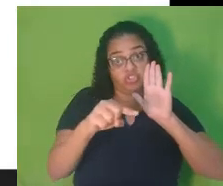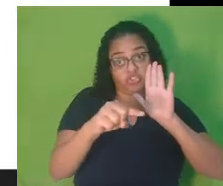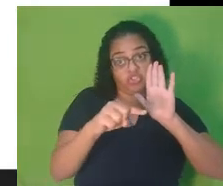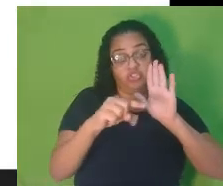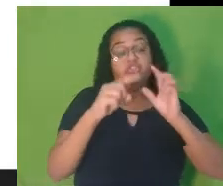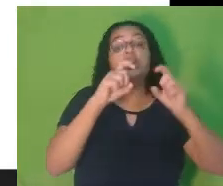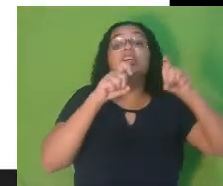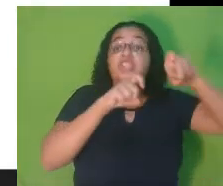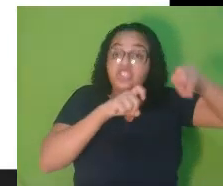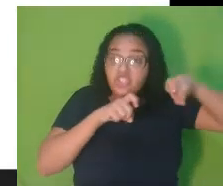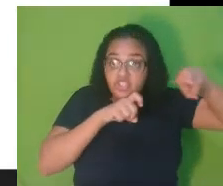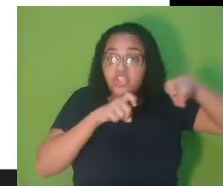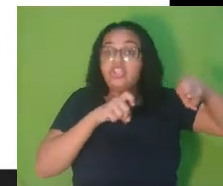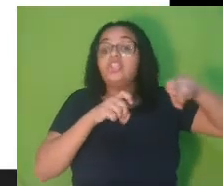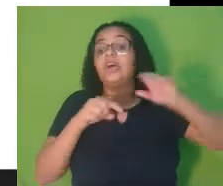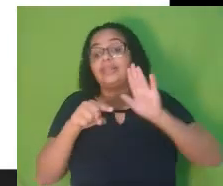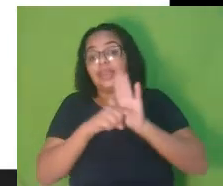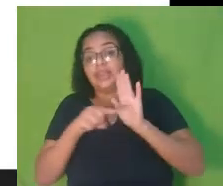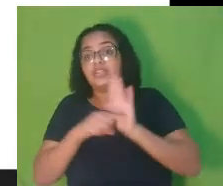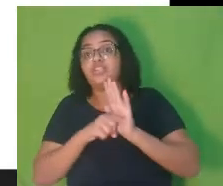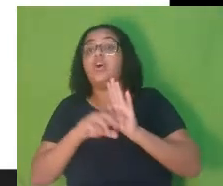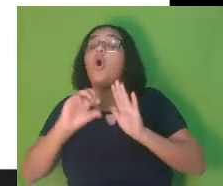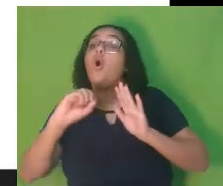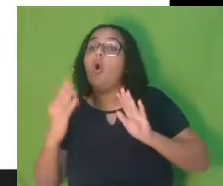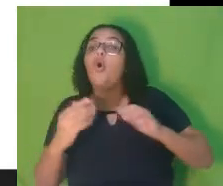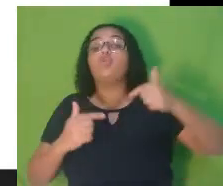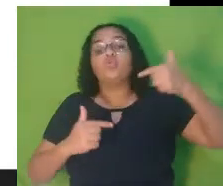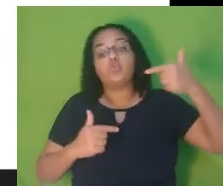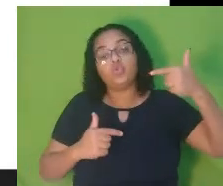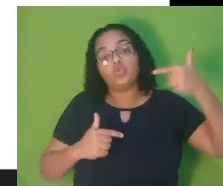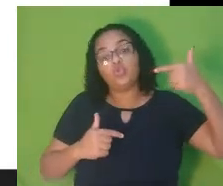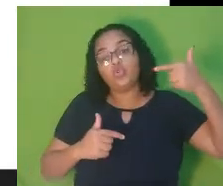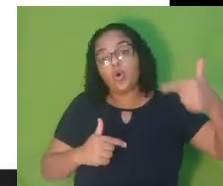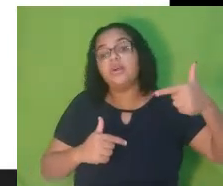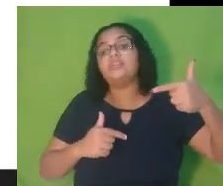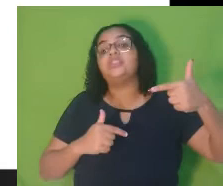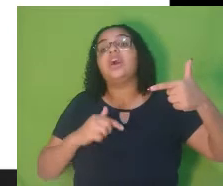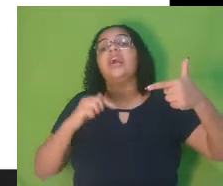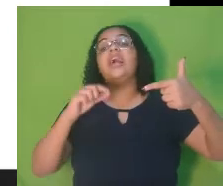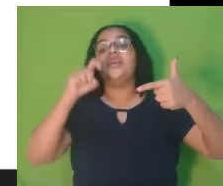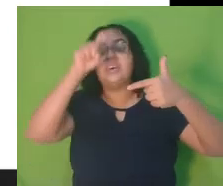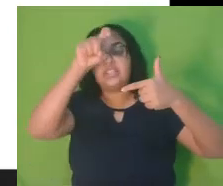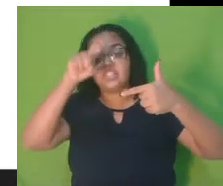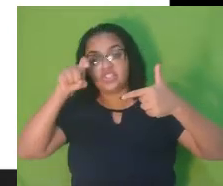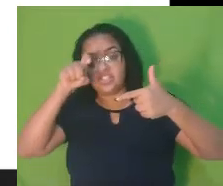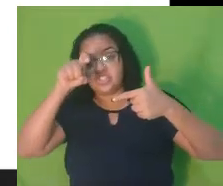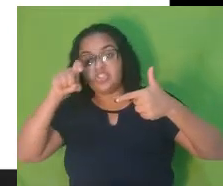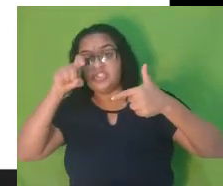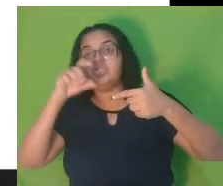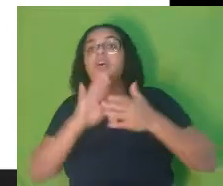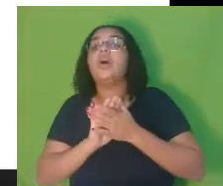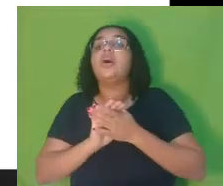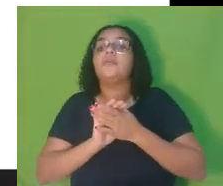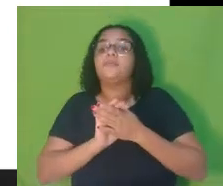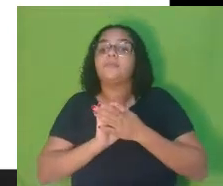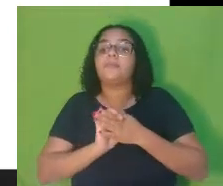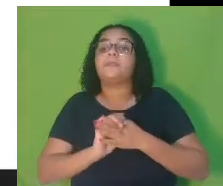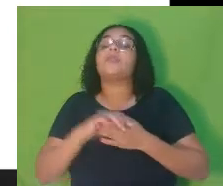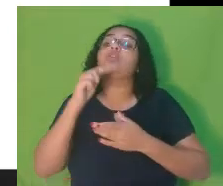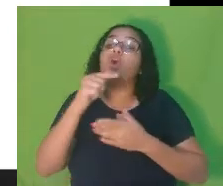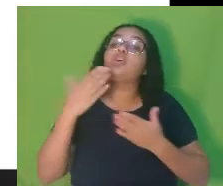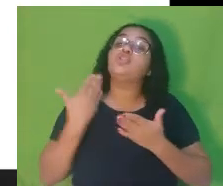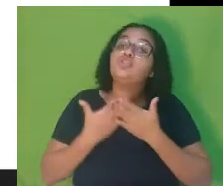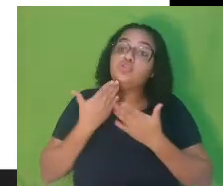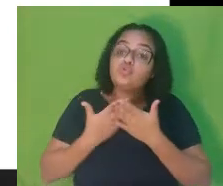qual 2 elevado a x é igual a x ao quadrado. Então, vocês estão percebendo que apenas estudando